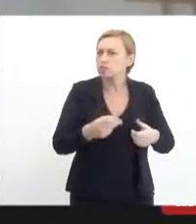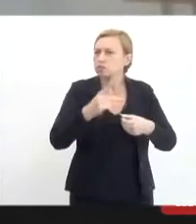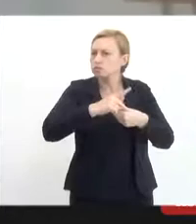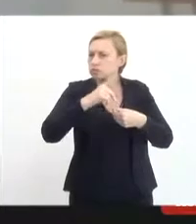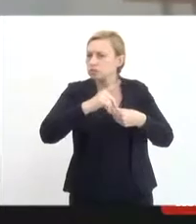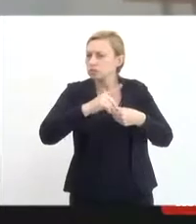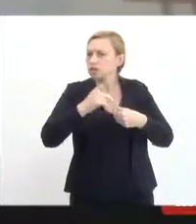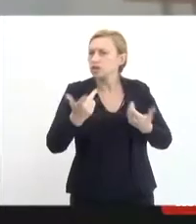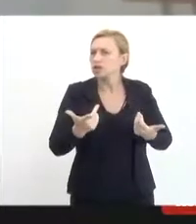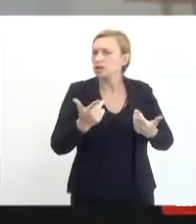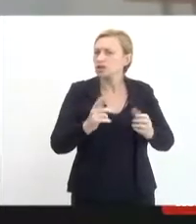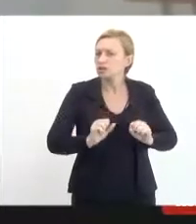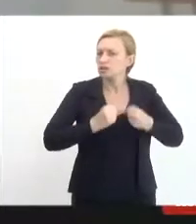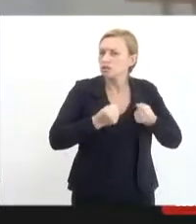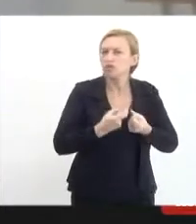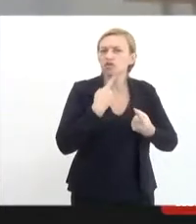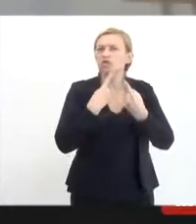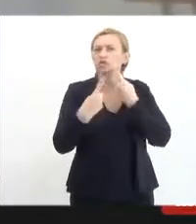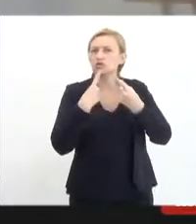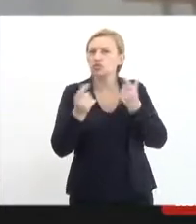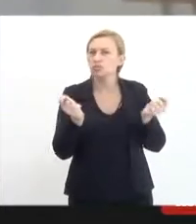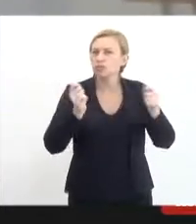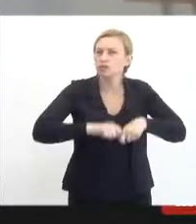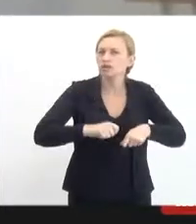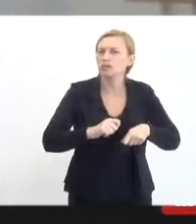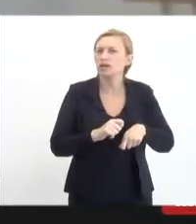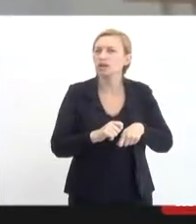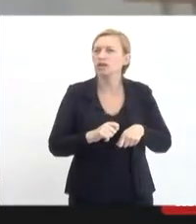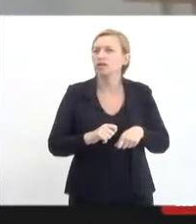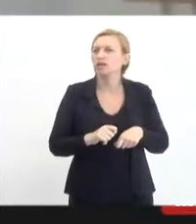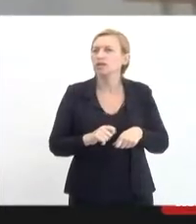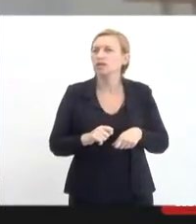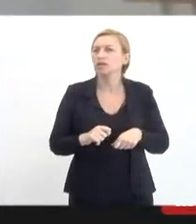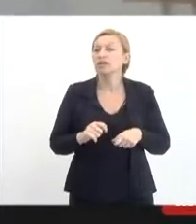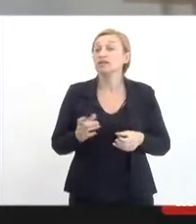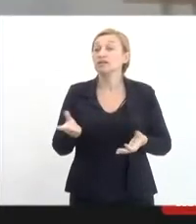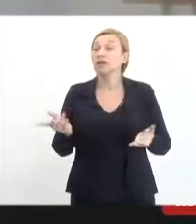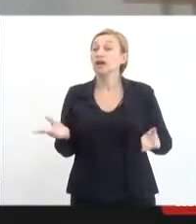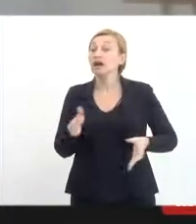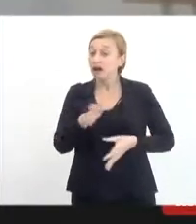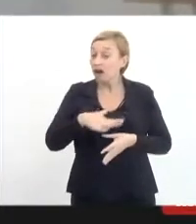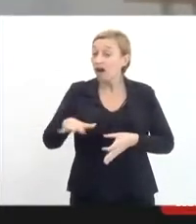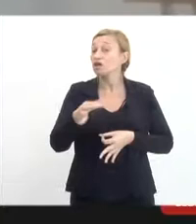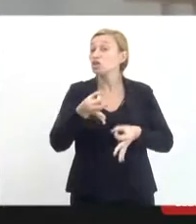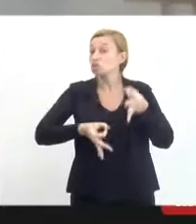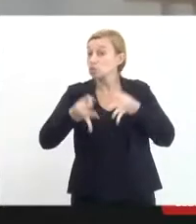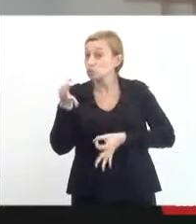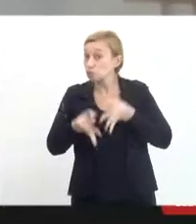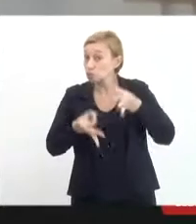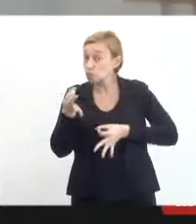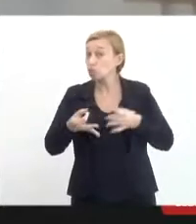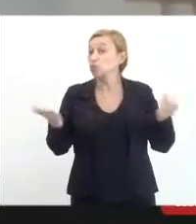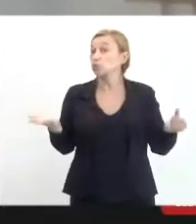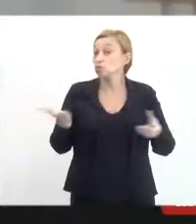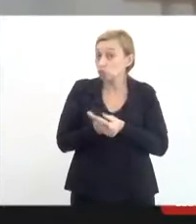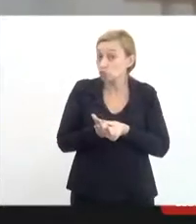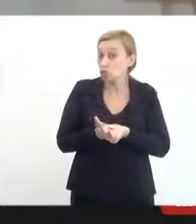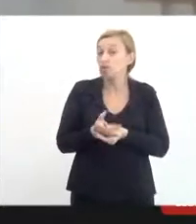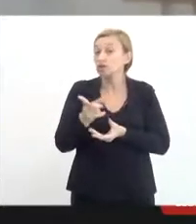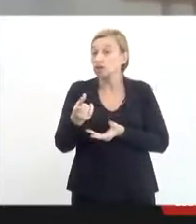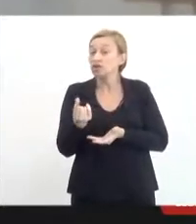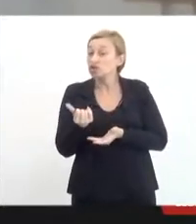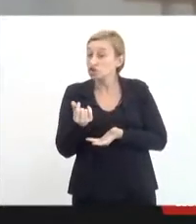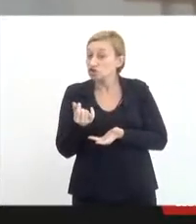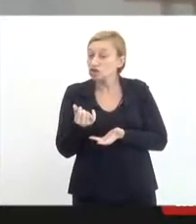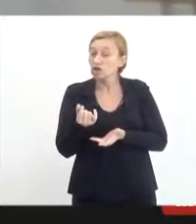se busca discutir a possibilidade dessa tese jurídica, né, do creditamento desses bens.